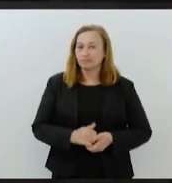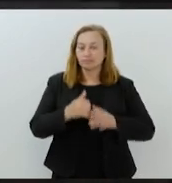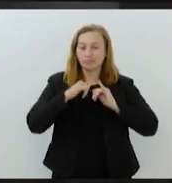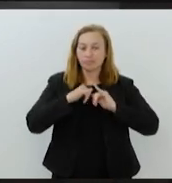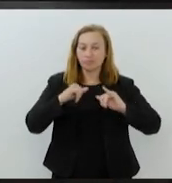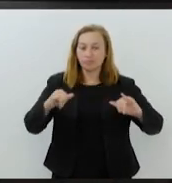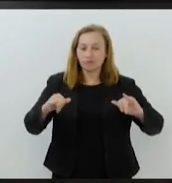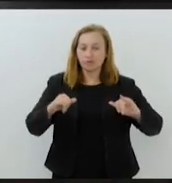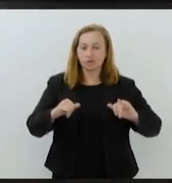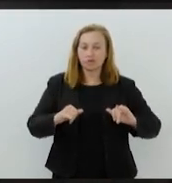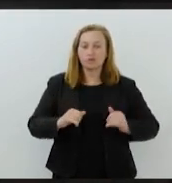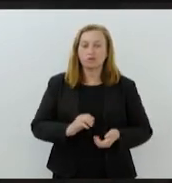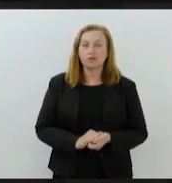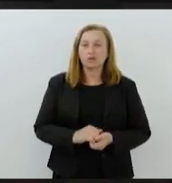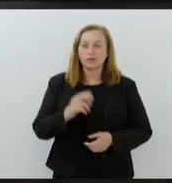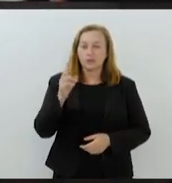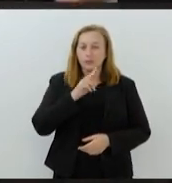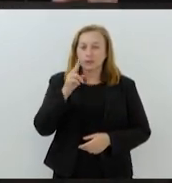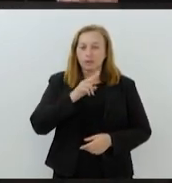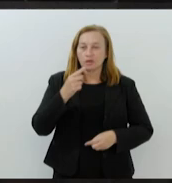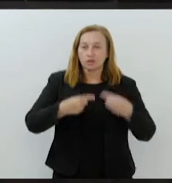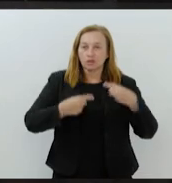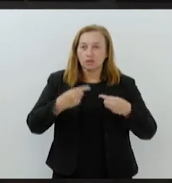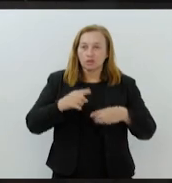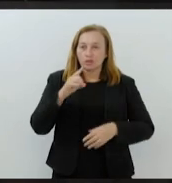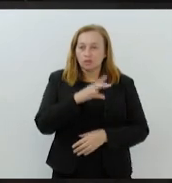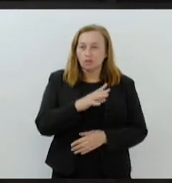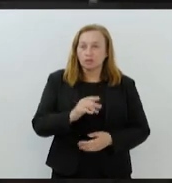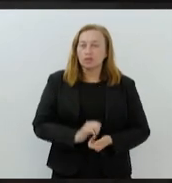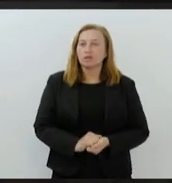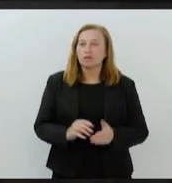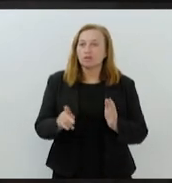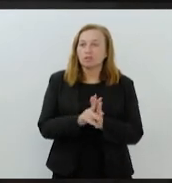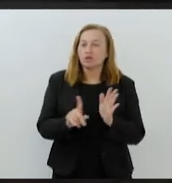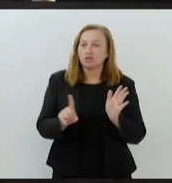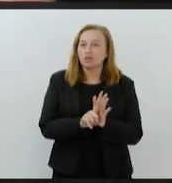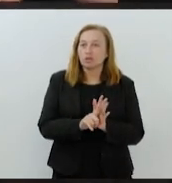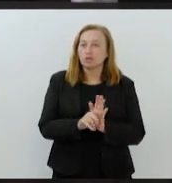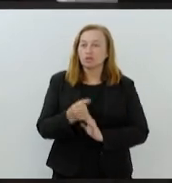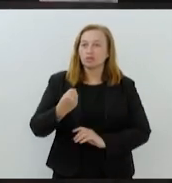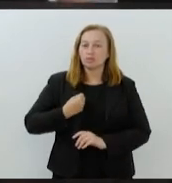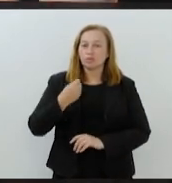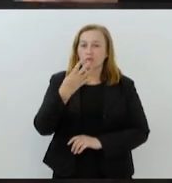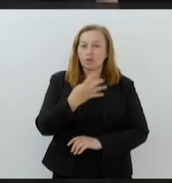Anuncio, em regime de urgência, em discussão única, projeto de lei número